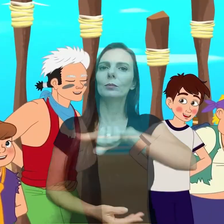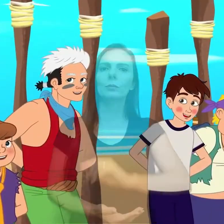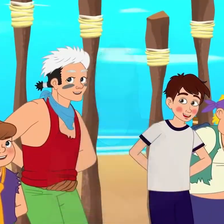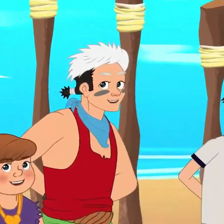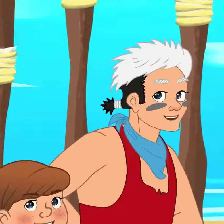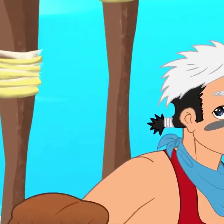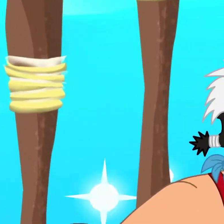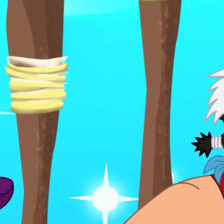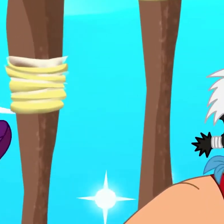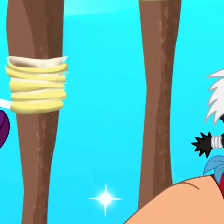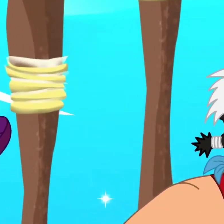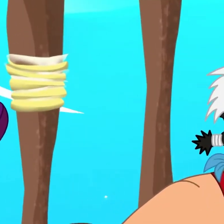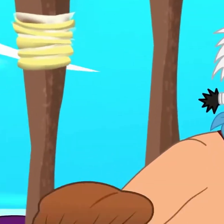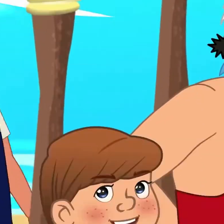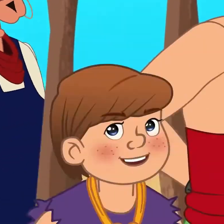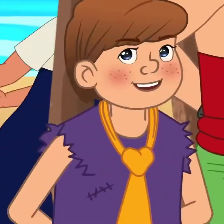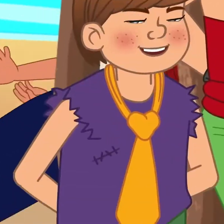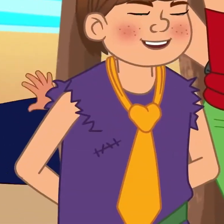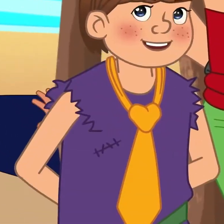salvá-los.